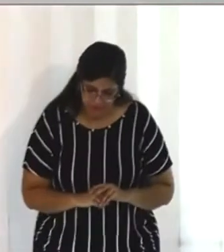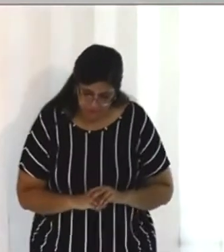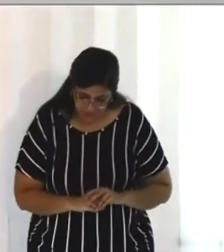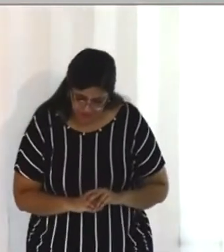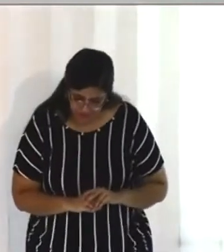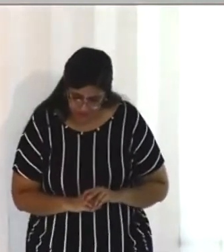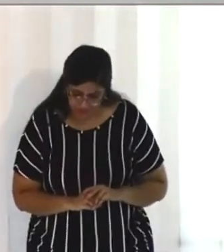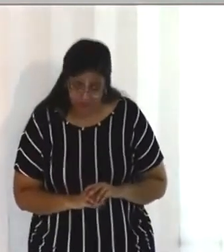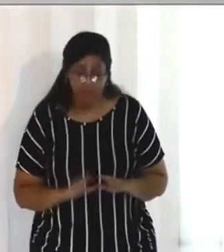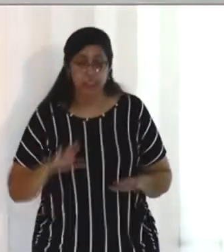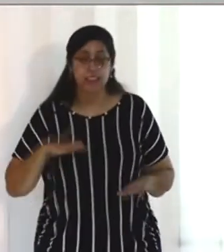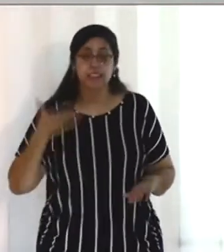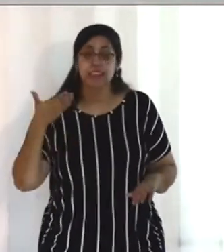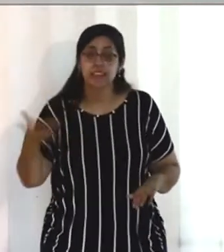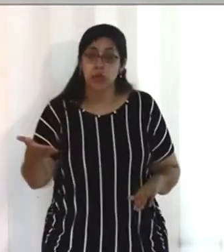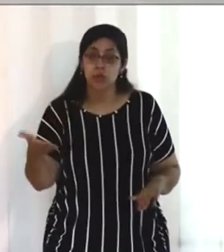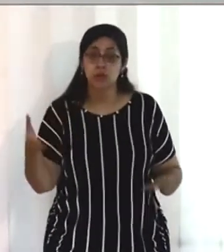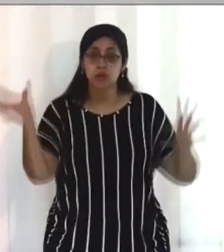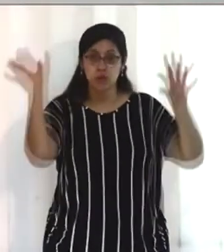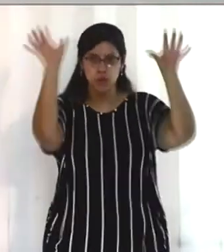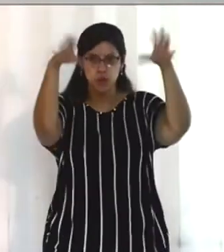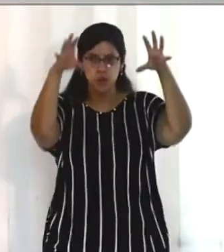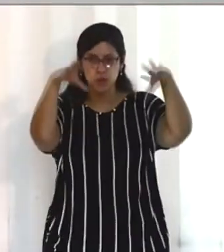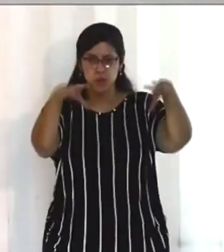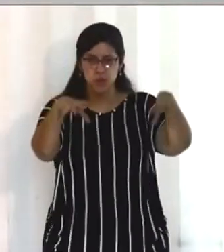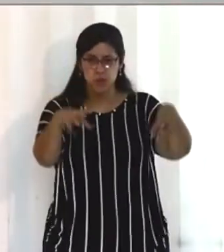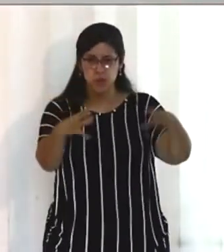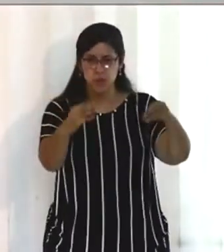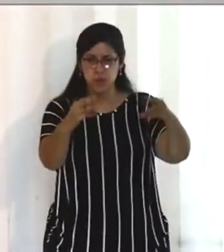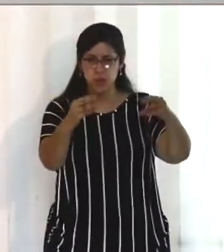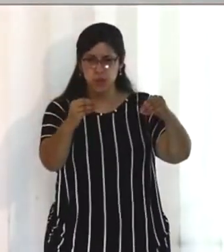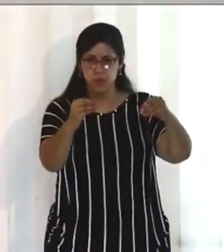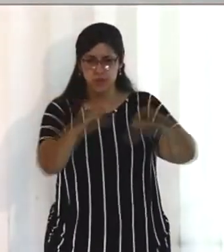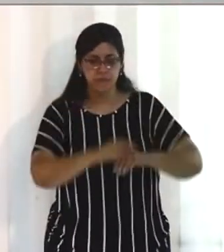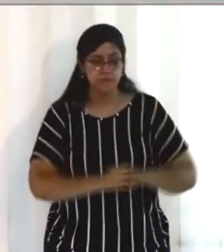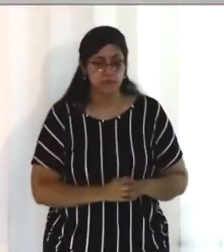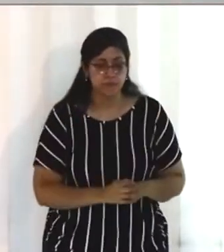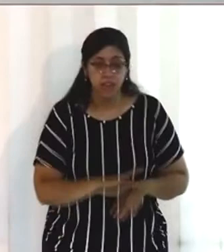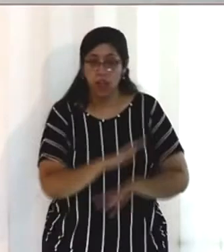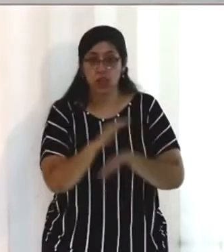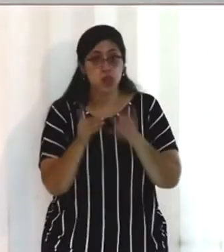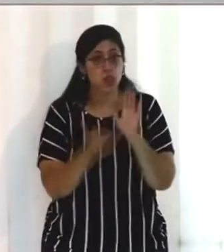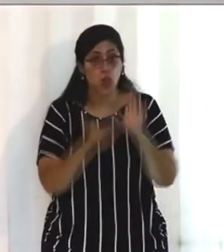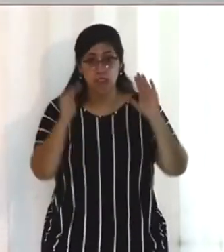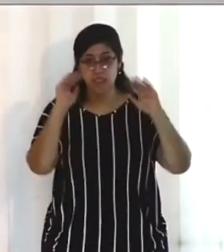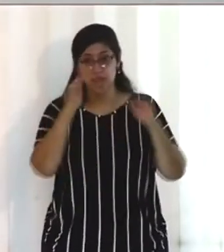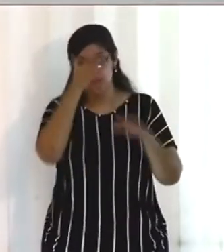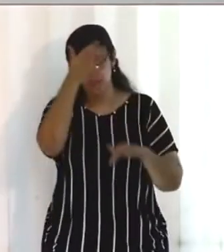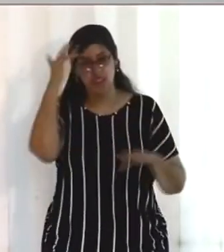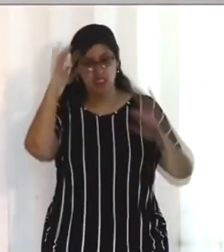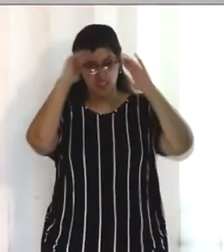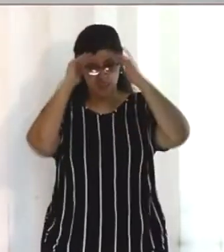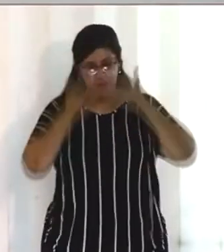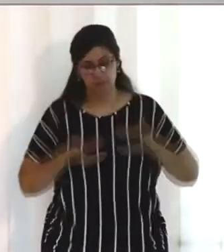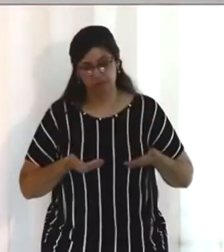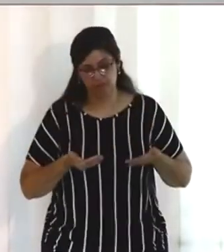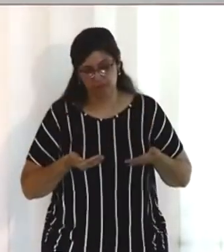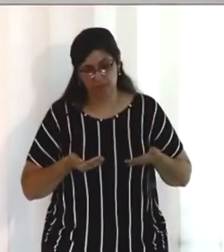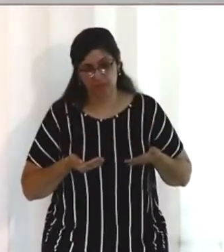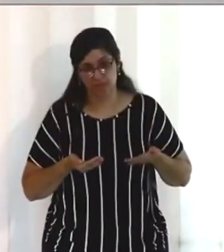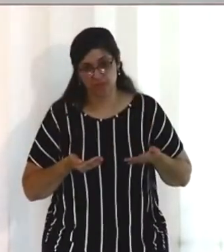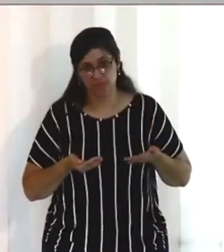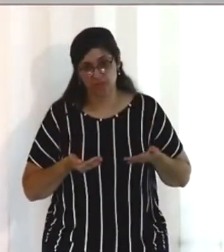o dilúvio foi a resposta para todos os desobedientes, para todos aqueles que não quiseram